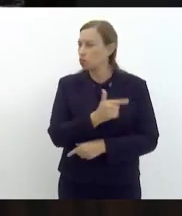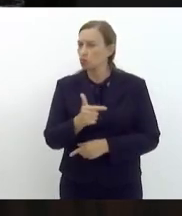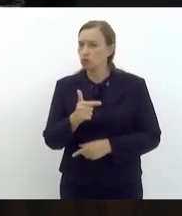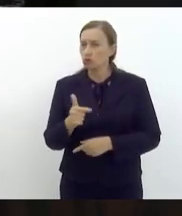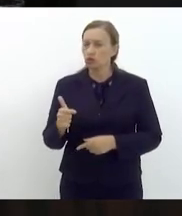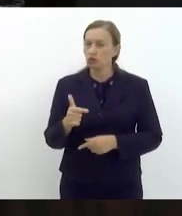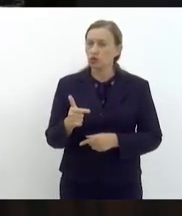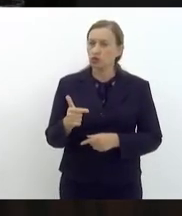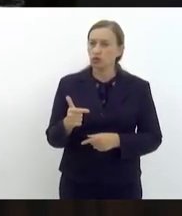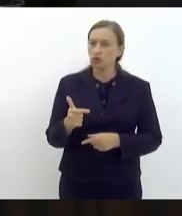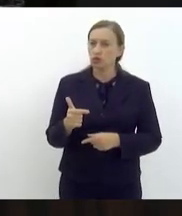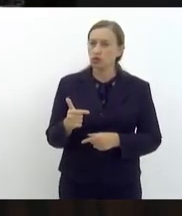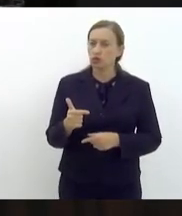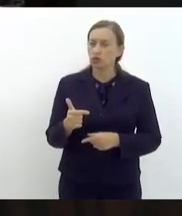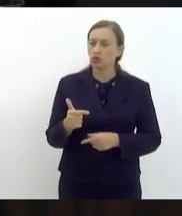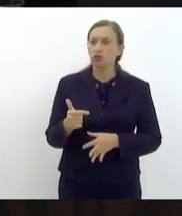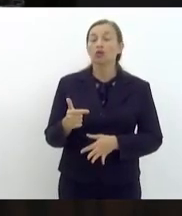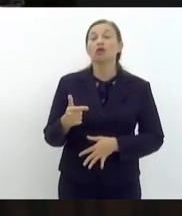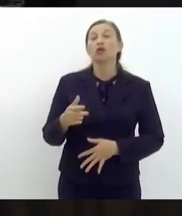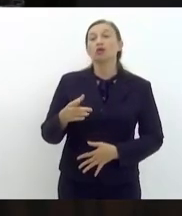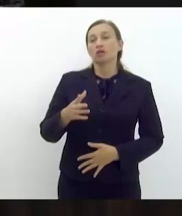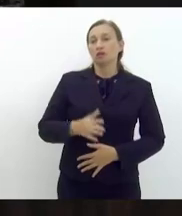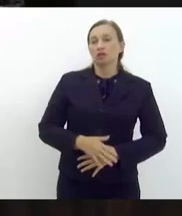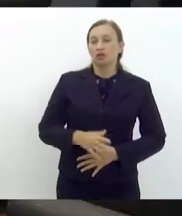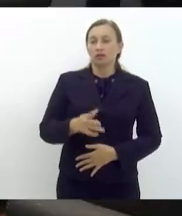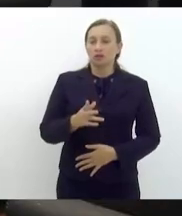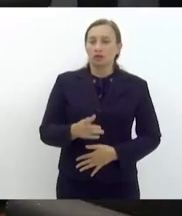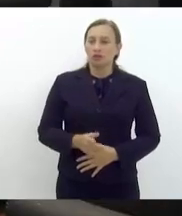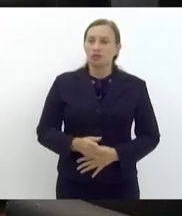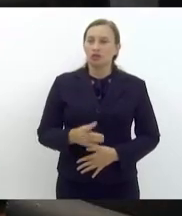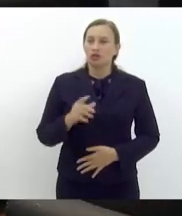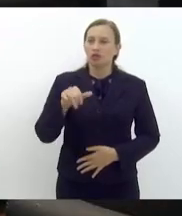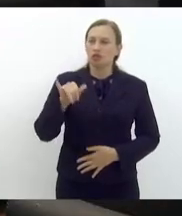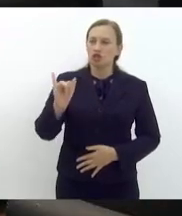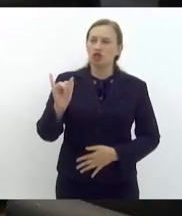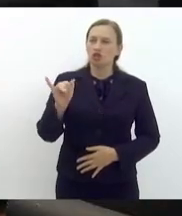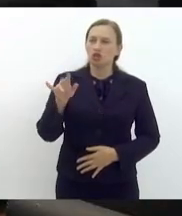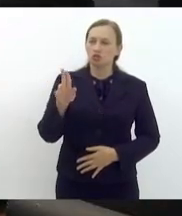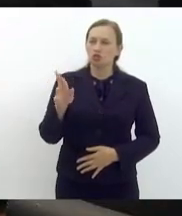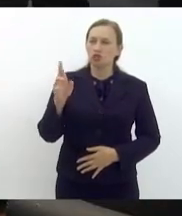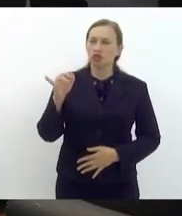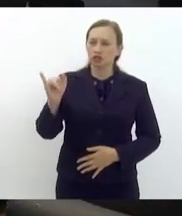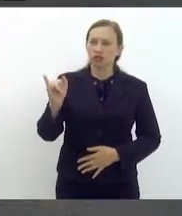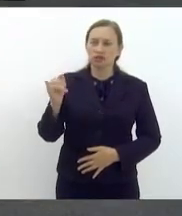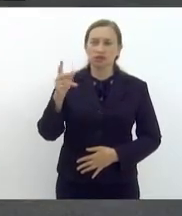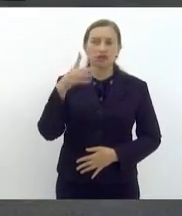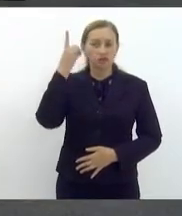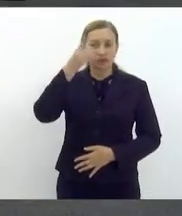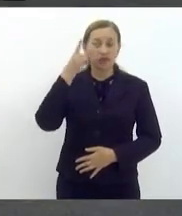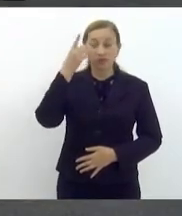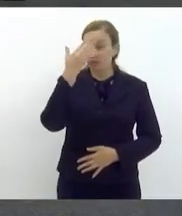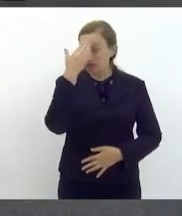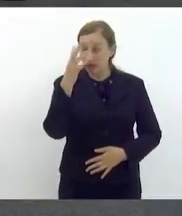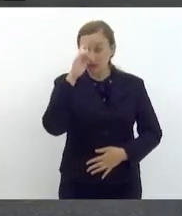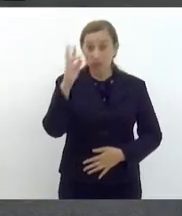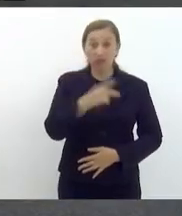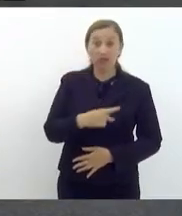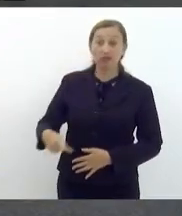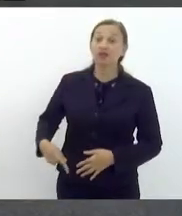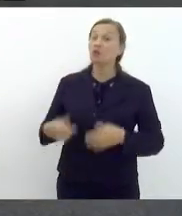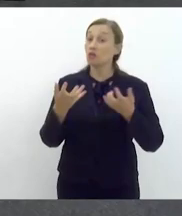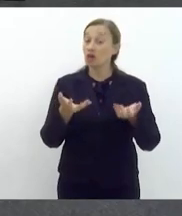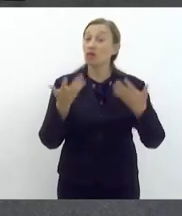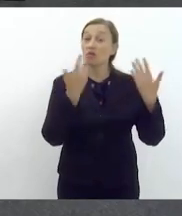Para discutir, senhor presidente. Para discutir, deputado Yuri. Muito obrigado, presidente. Eu quero